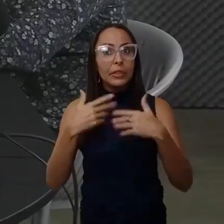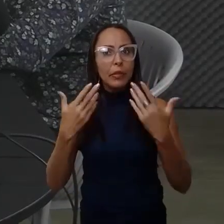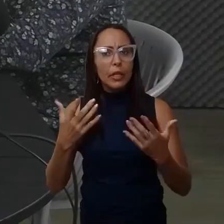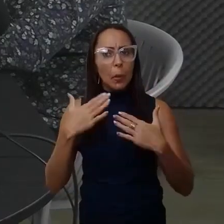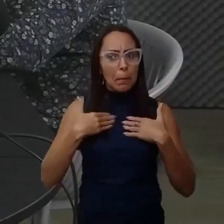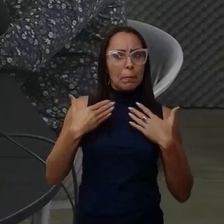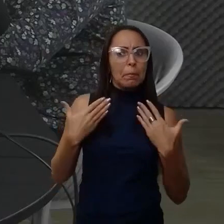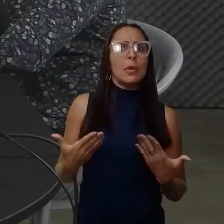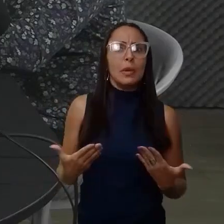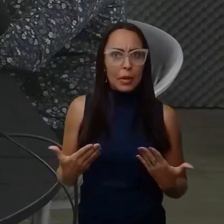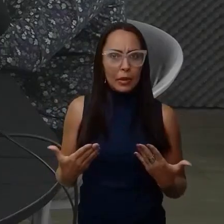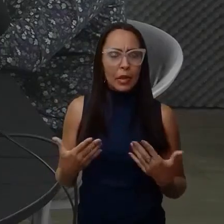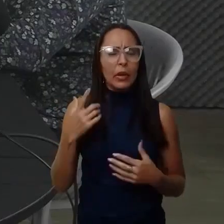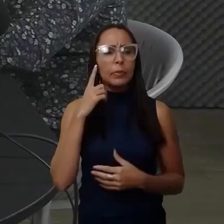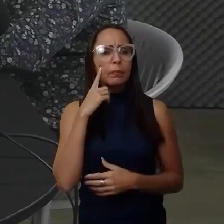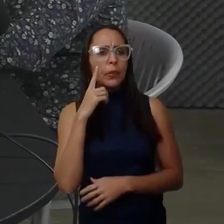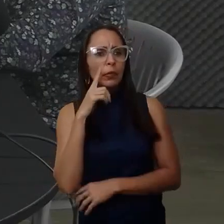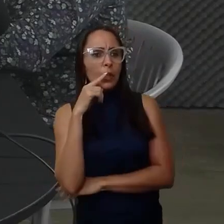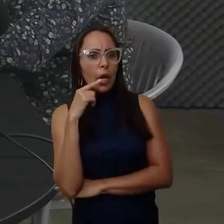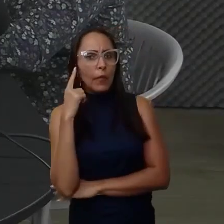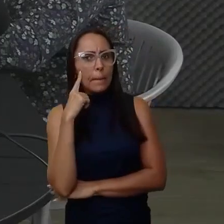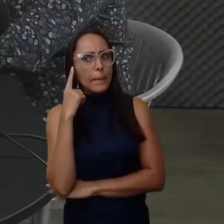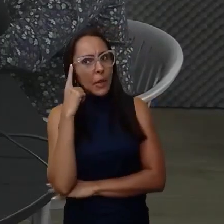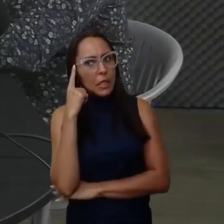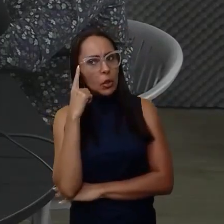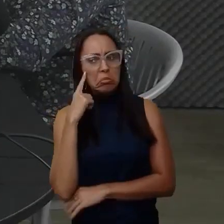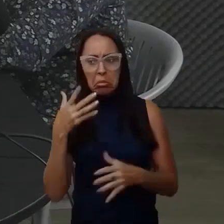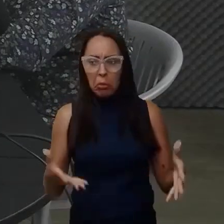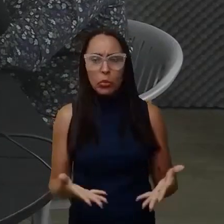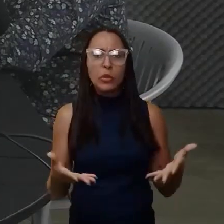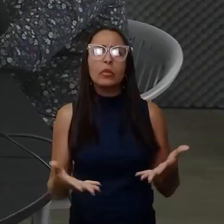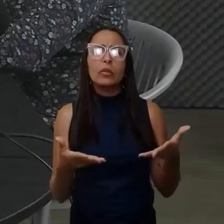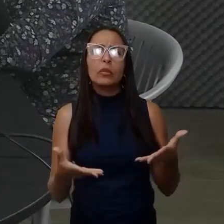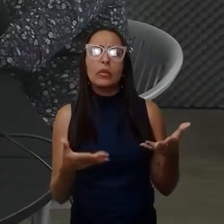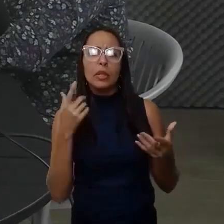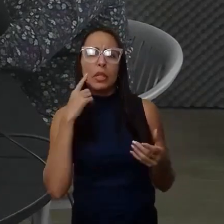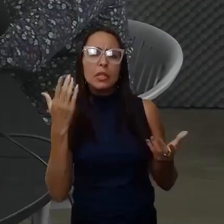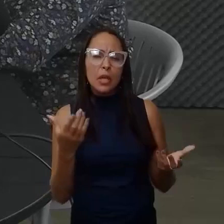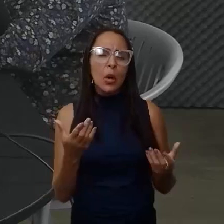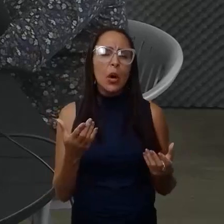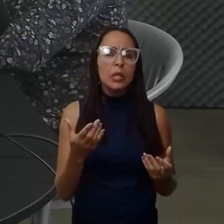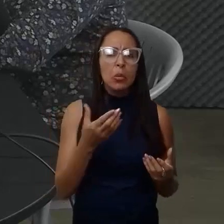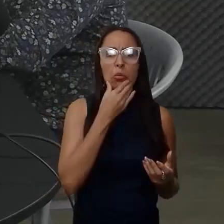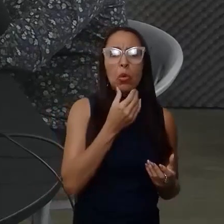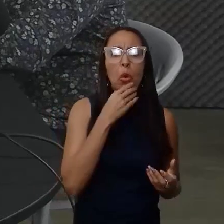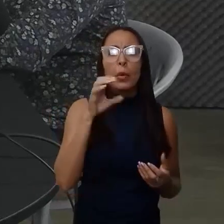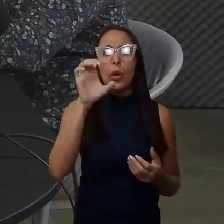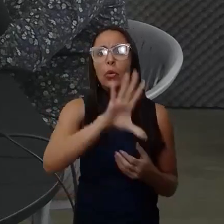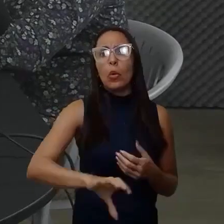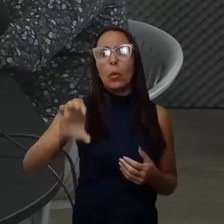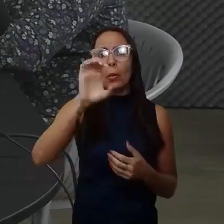impactava muito, assim. Aí eu ficava me questionando sobre as motivações, né, desse homem europeu em retratar as